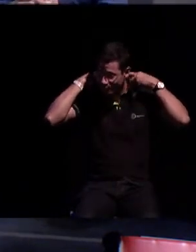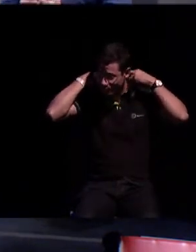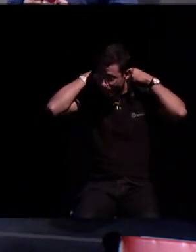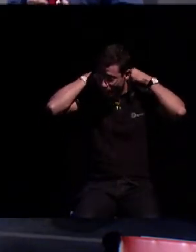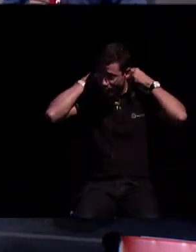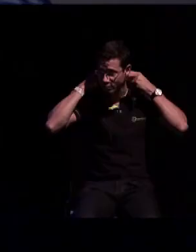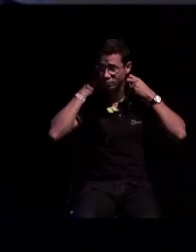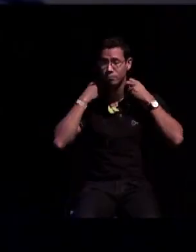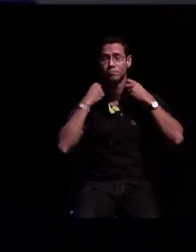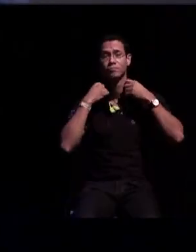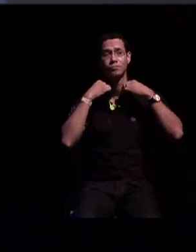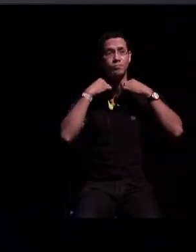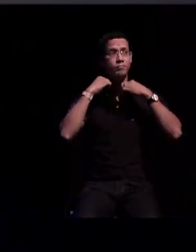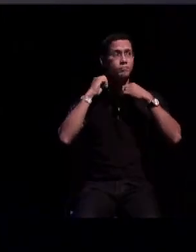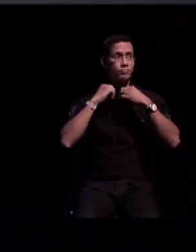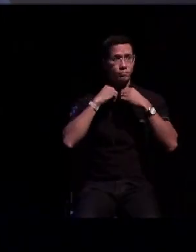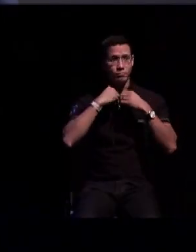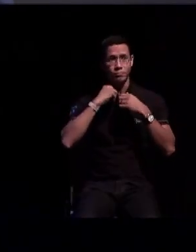pésimo. É uma boa pergunta.